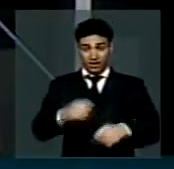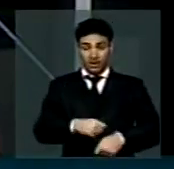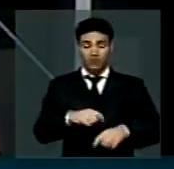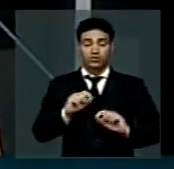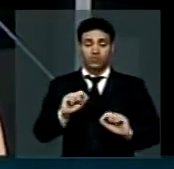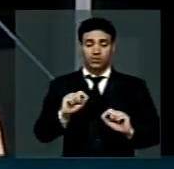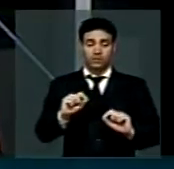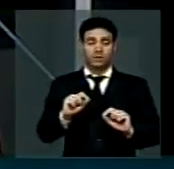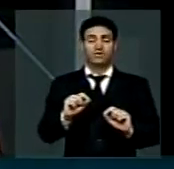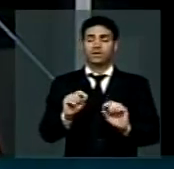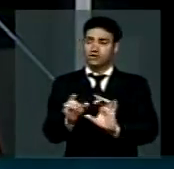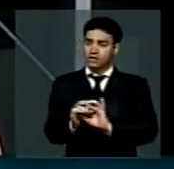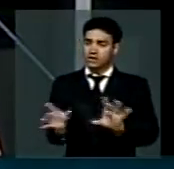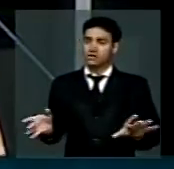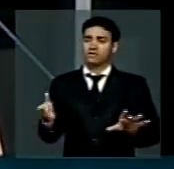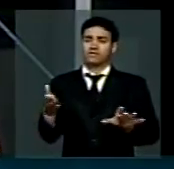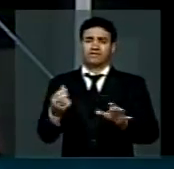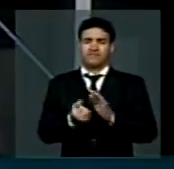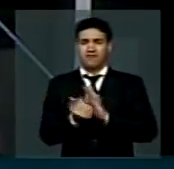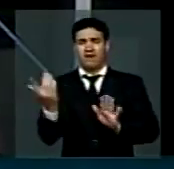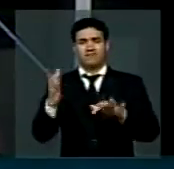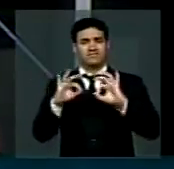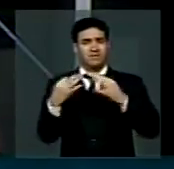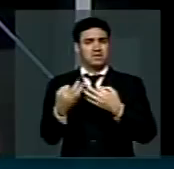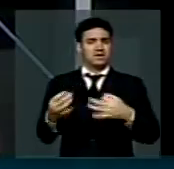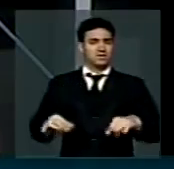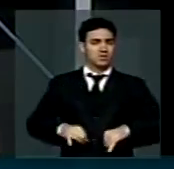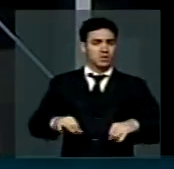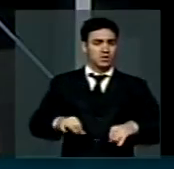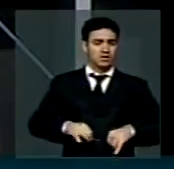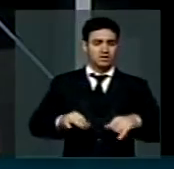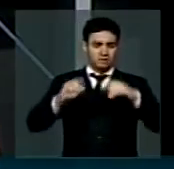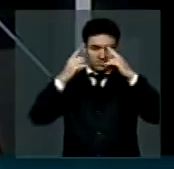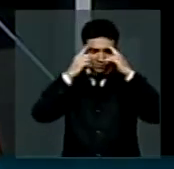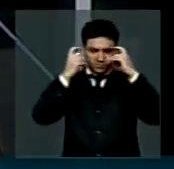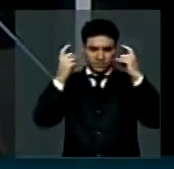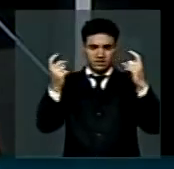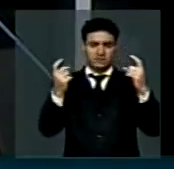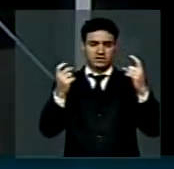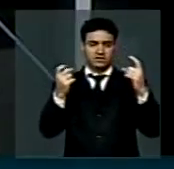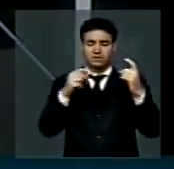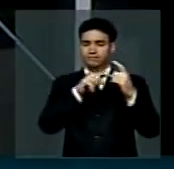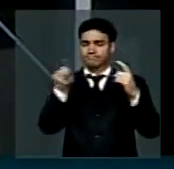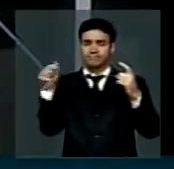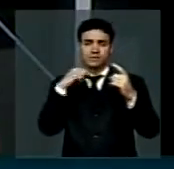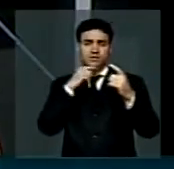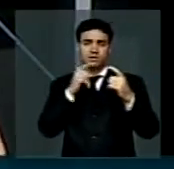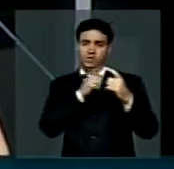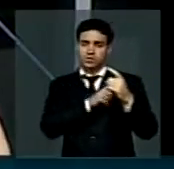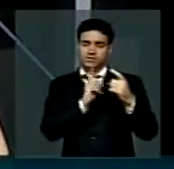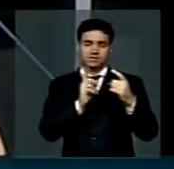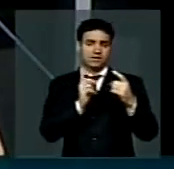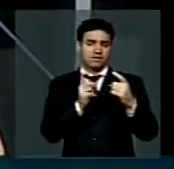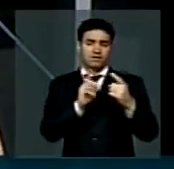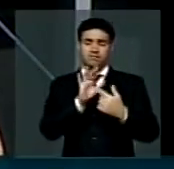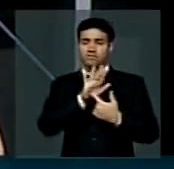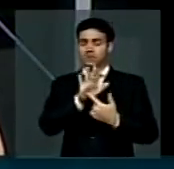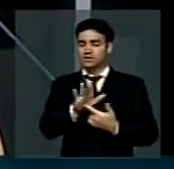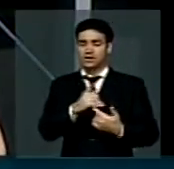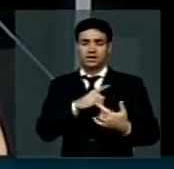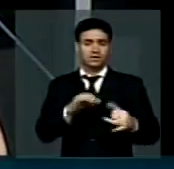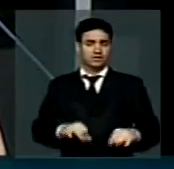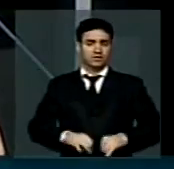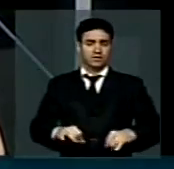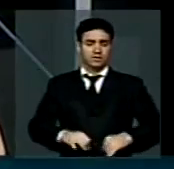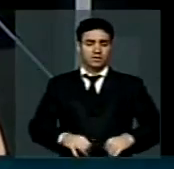de dar vez e voz às milhares de famílias vítimas de violência que não conseguem externar o seu